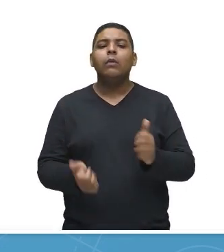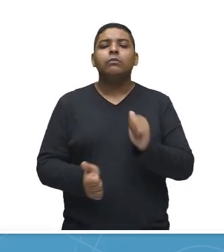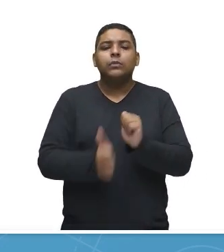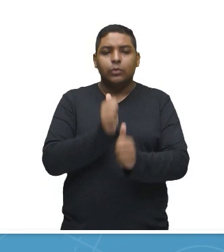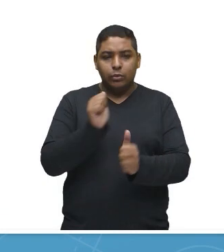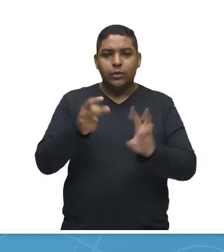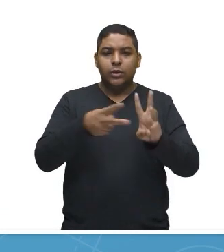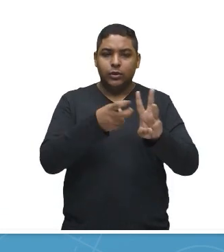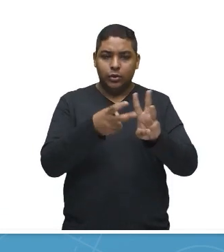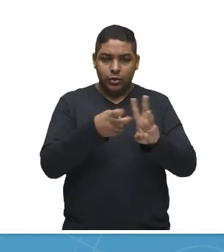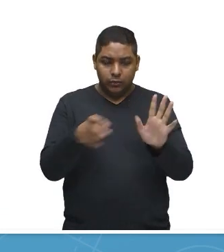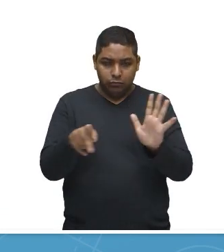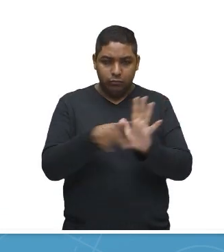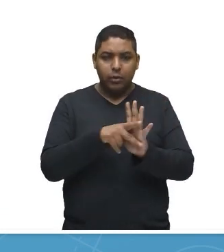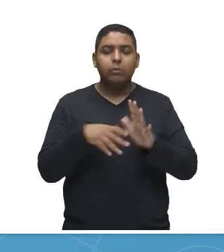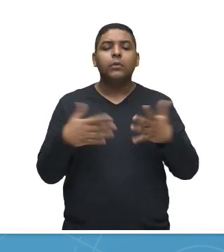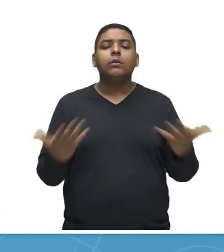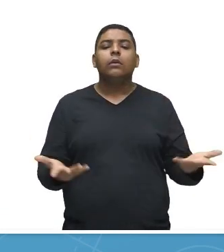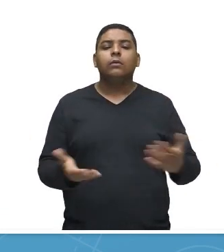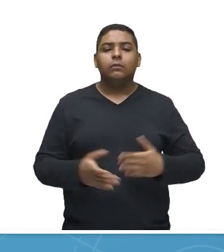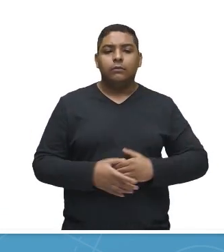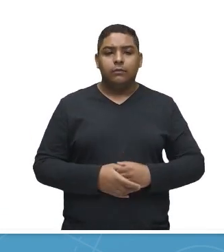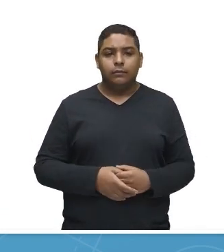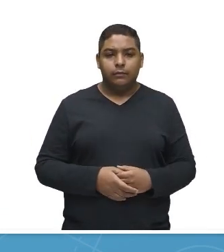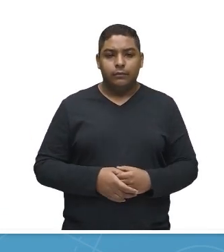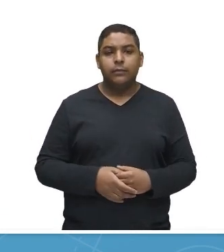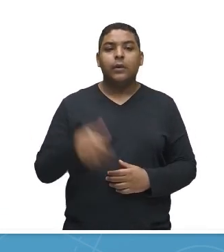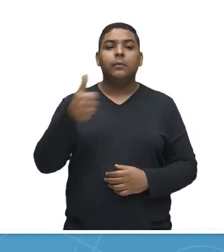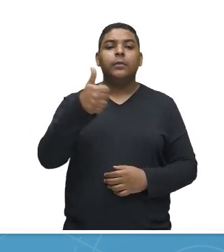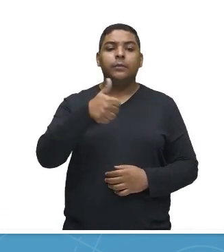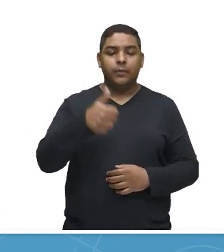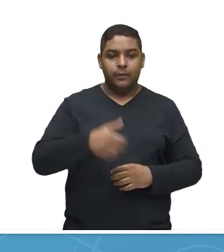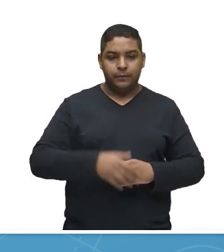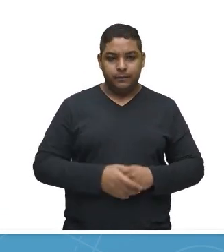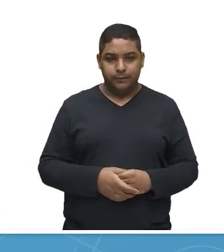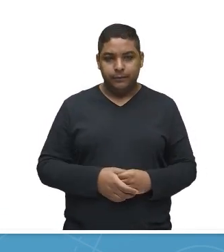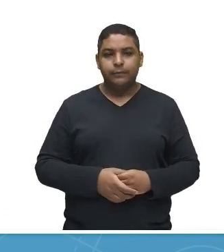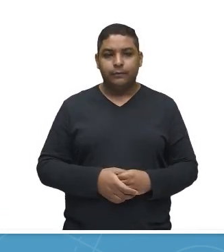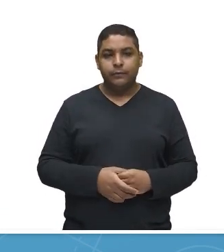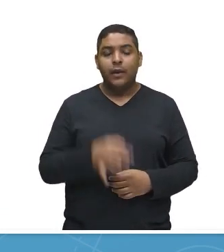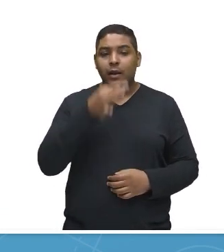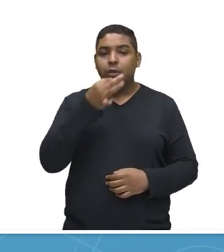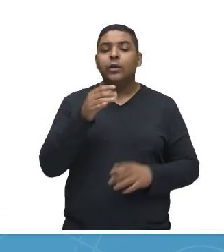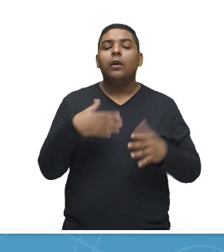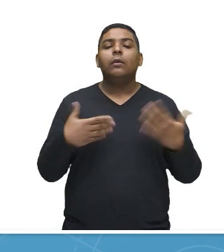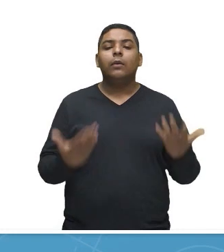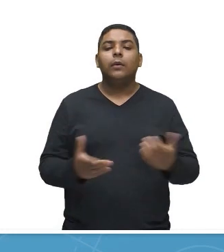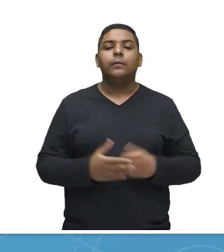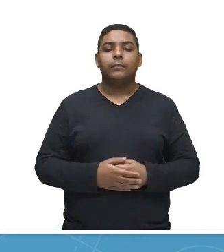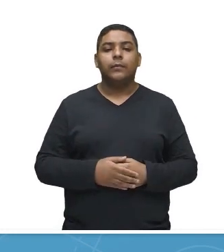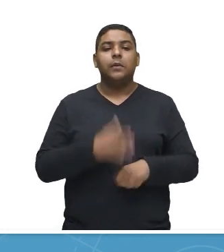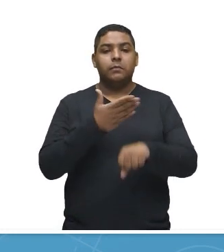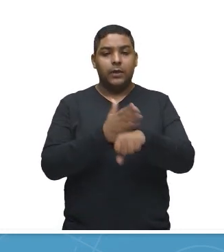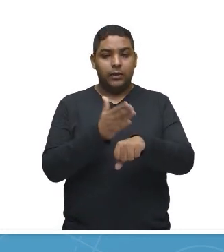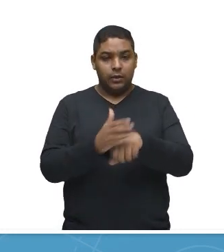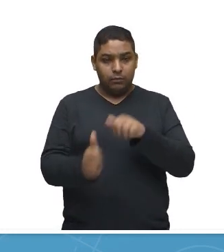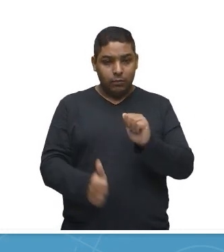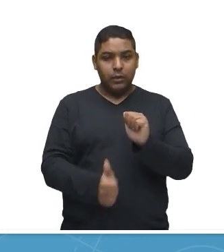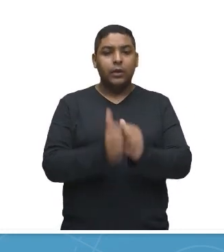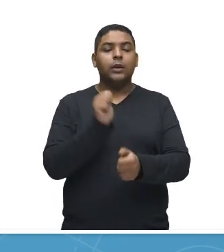corporal indígena. Então, na primeira questão, nós temos assim, como primeira dica, praticado